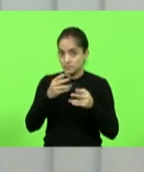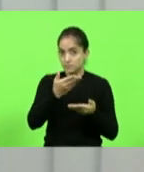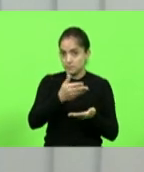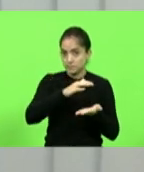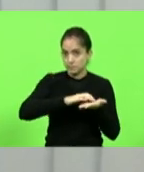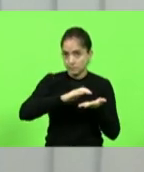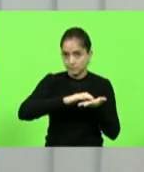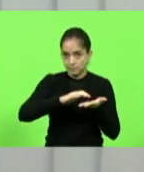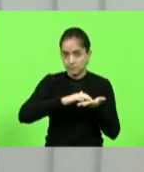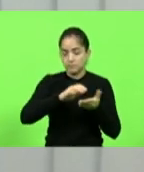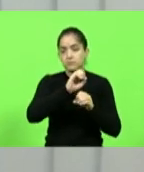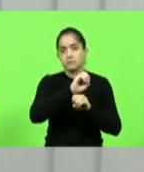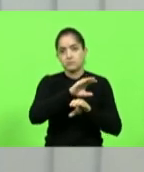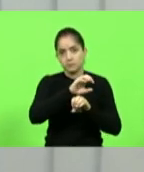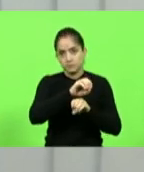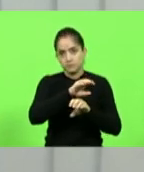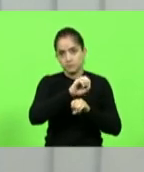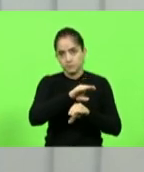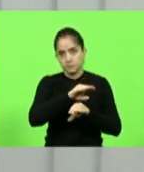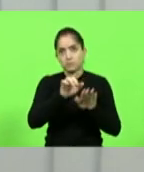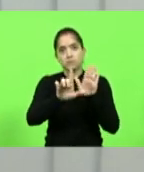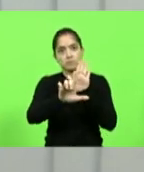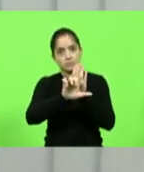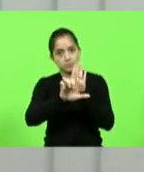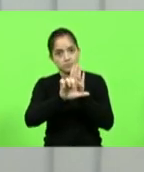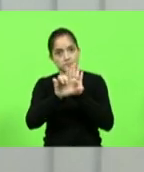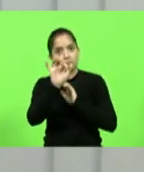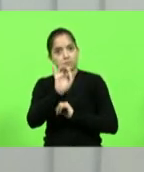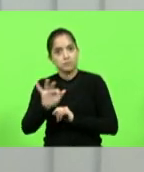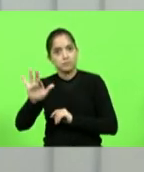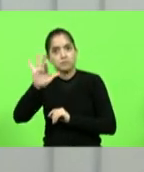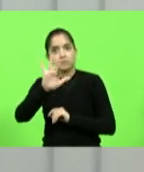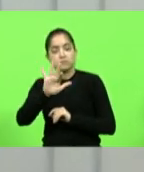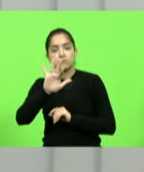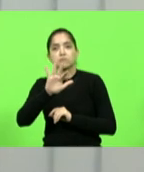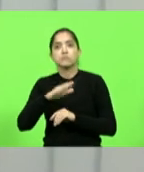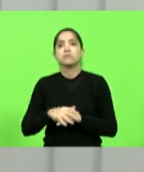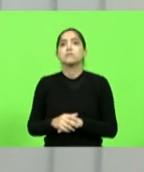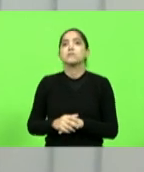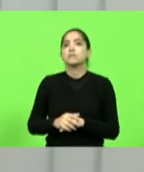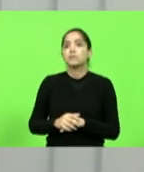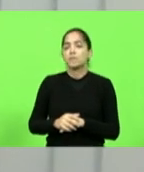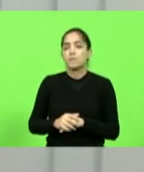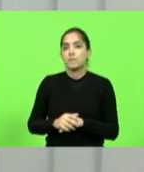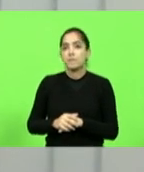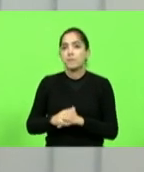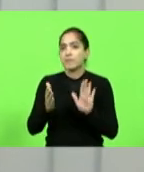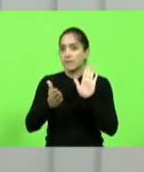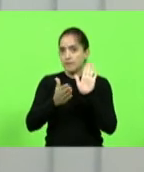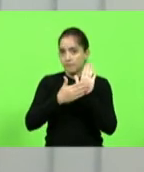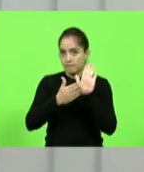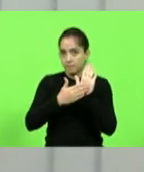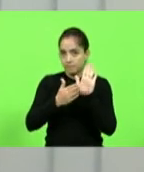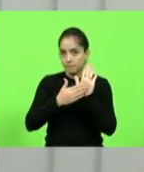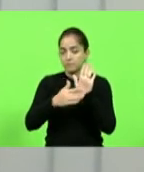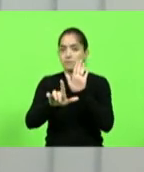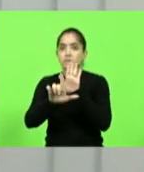Estado da Educação, lei federal, né, subscrita pela proposta de lei